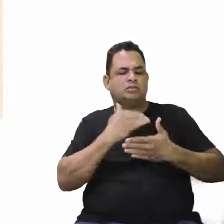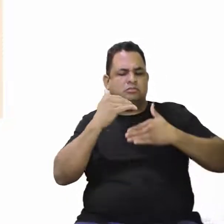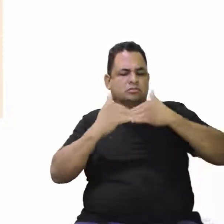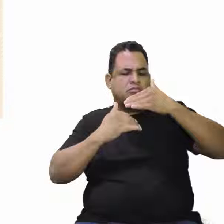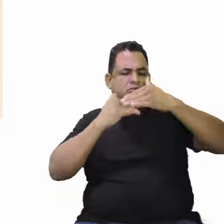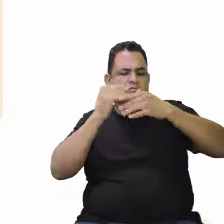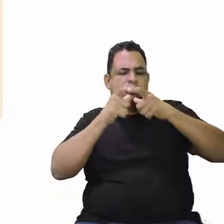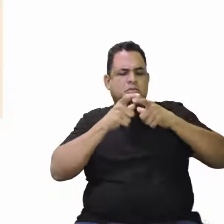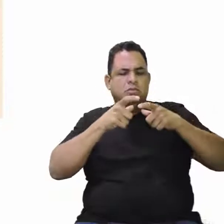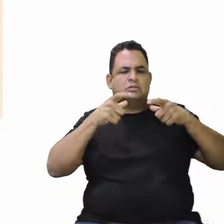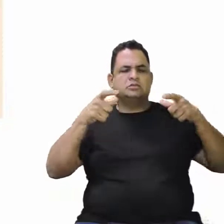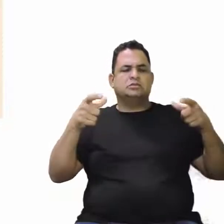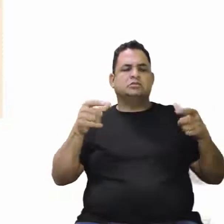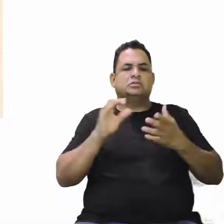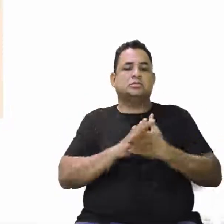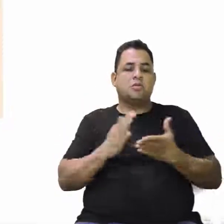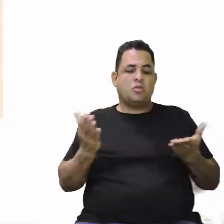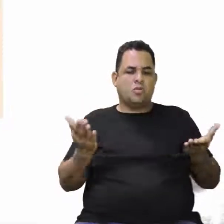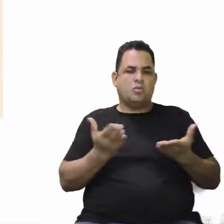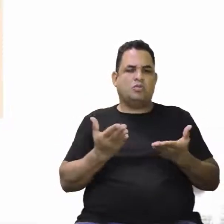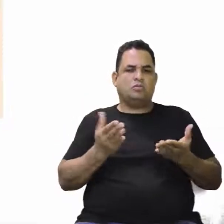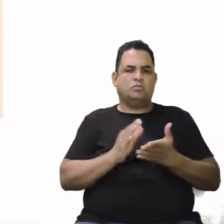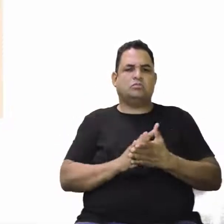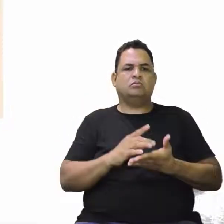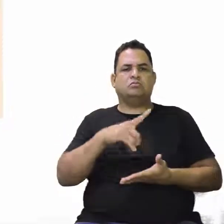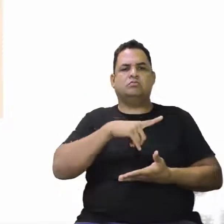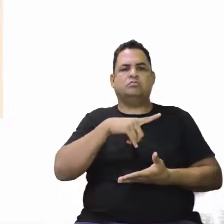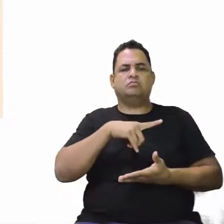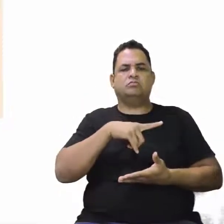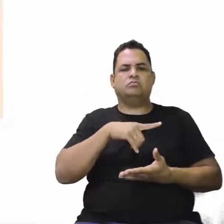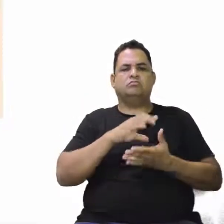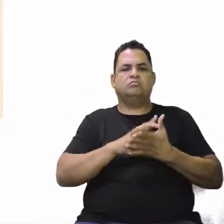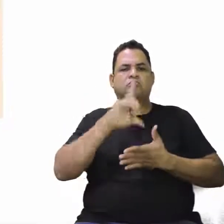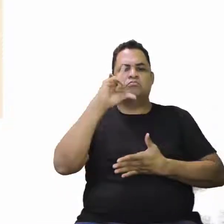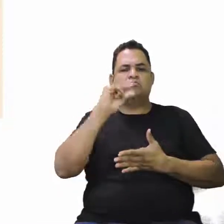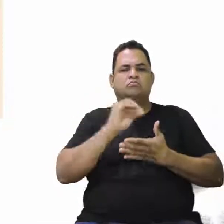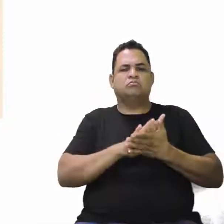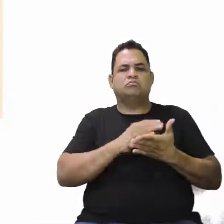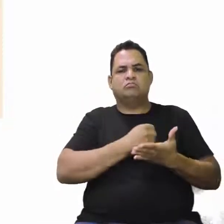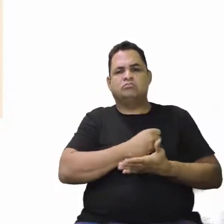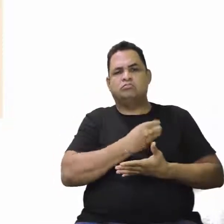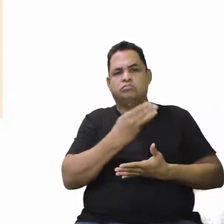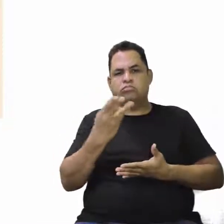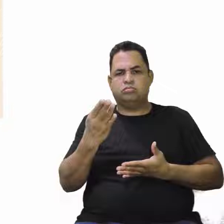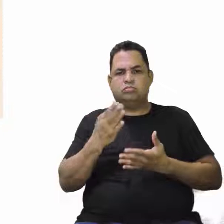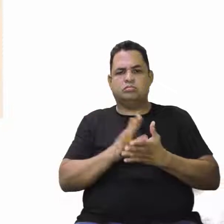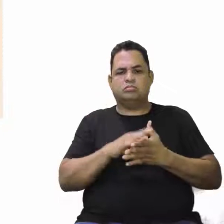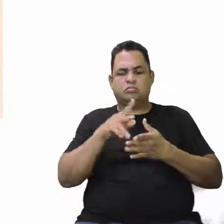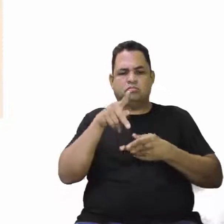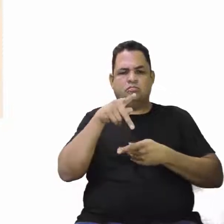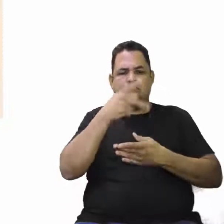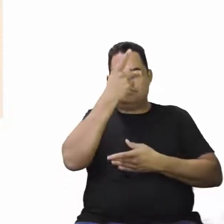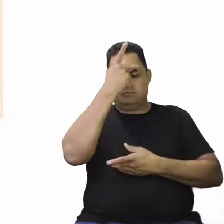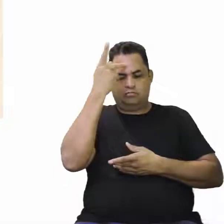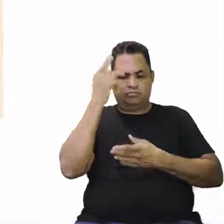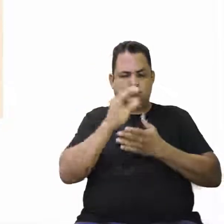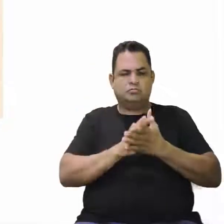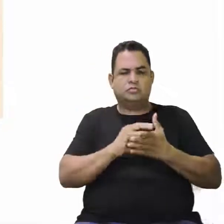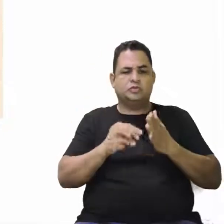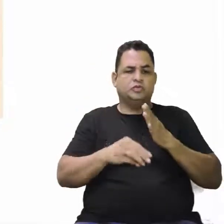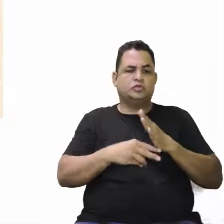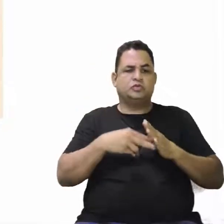em expansão na atualidade. Então, a gente tem uma pequena concentração de pessoas no